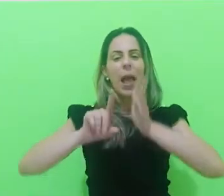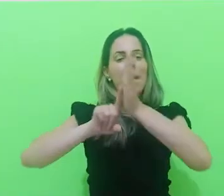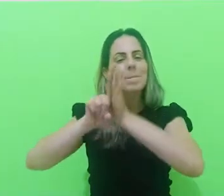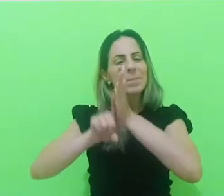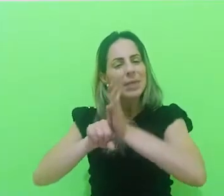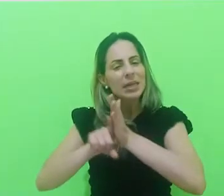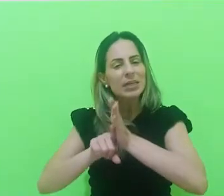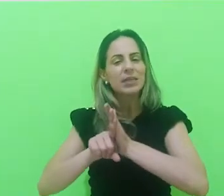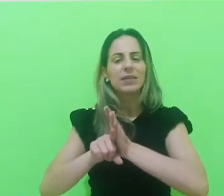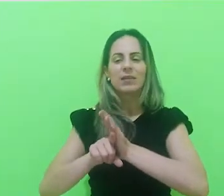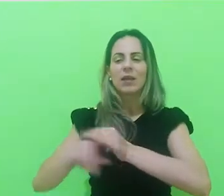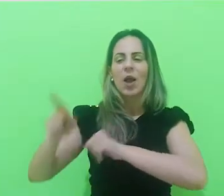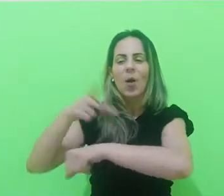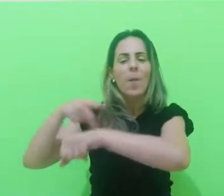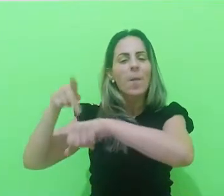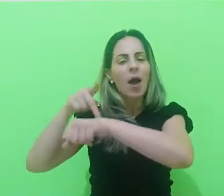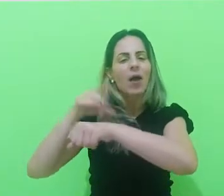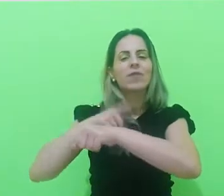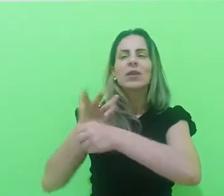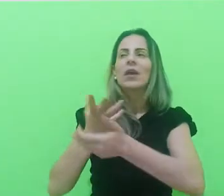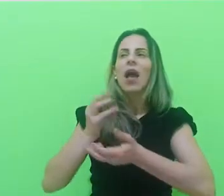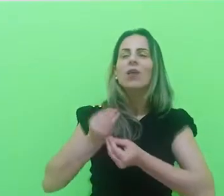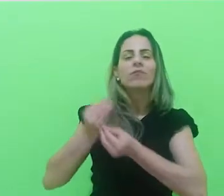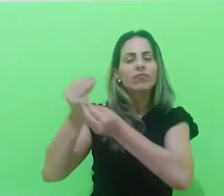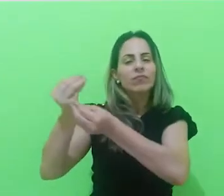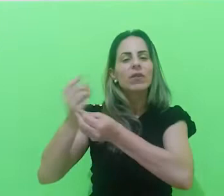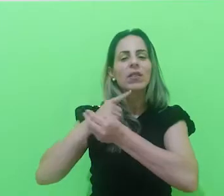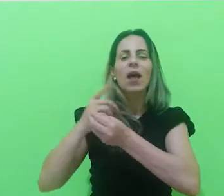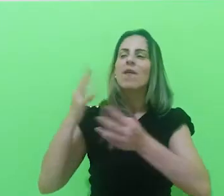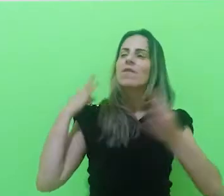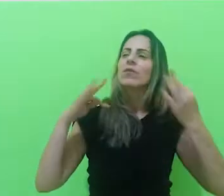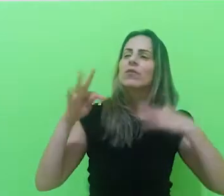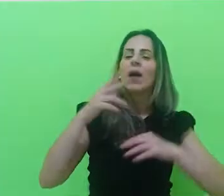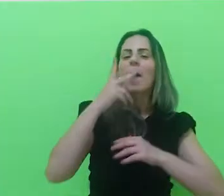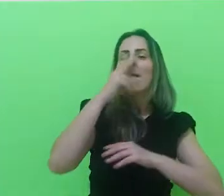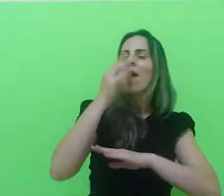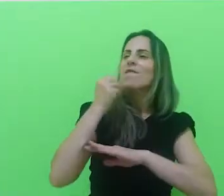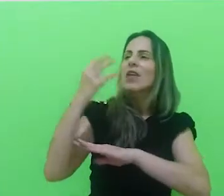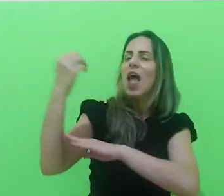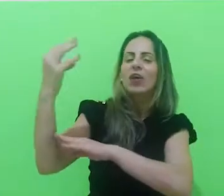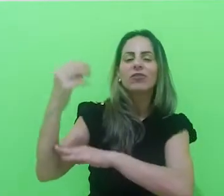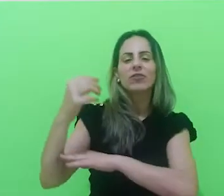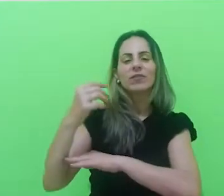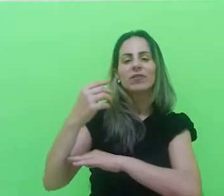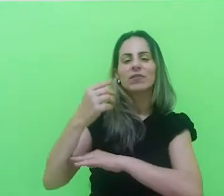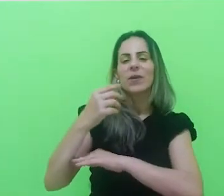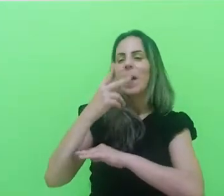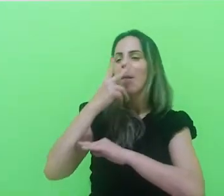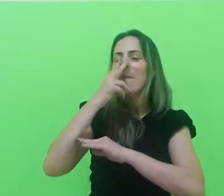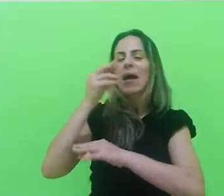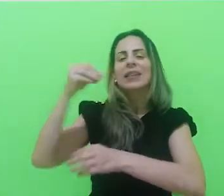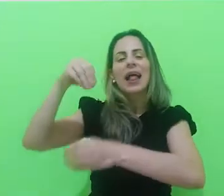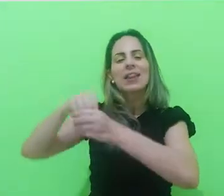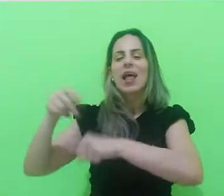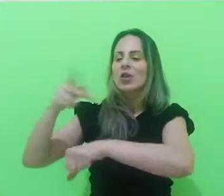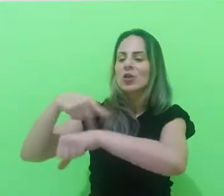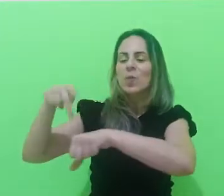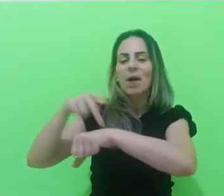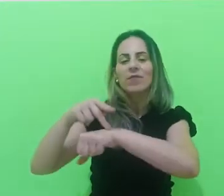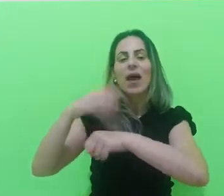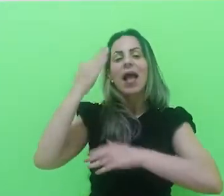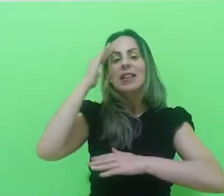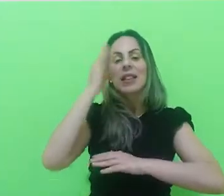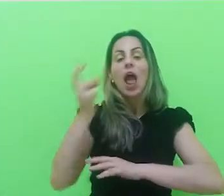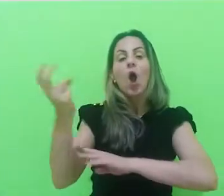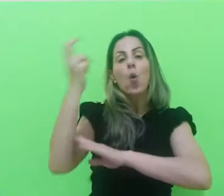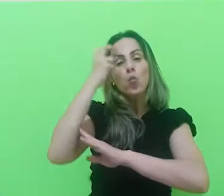local que você quer ir. Comece já a fazer esse plano de viagem, como se você estivesse lá, porque aí você vai começando a entender a cultura